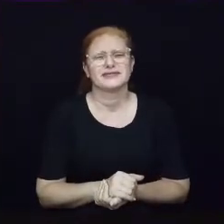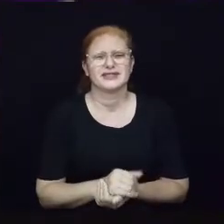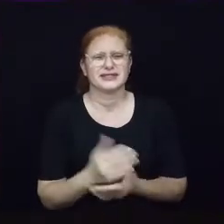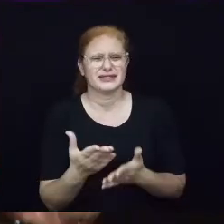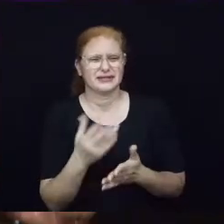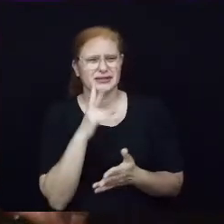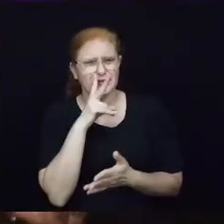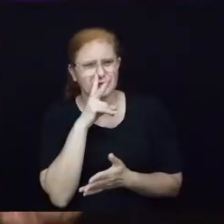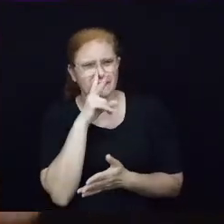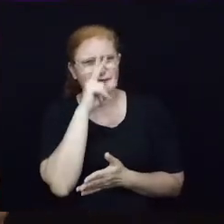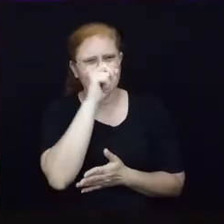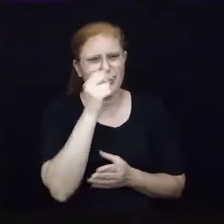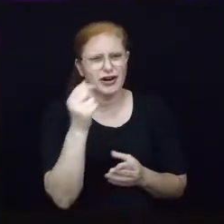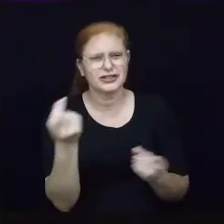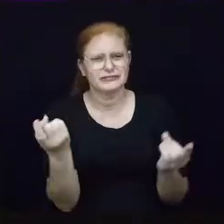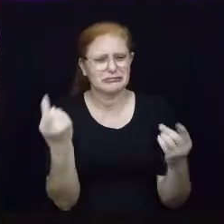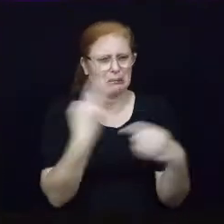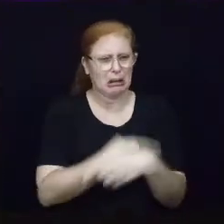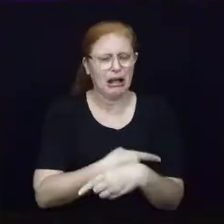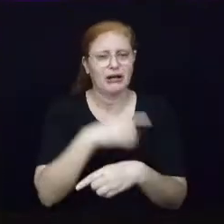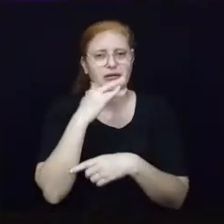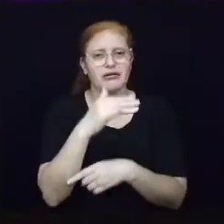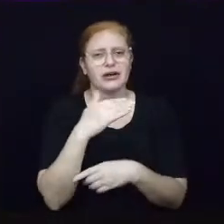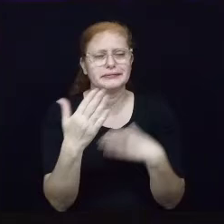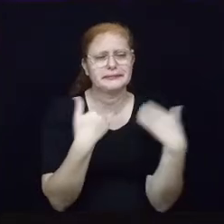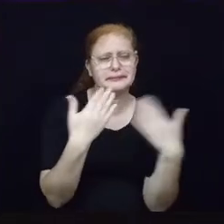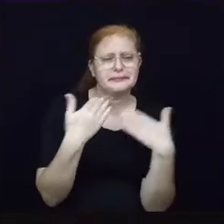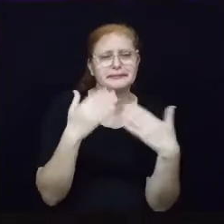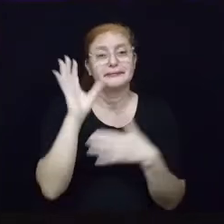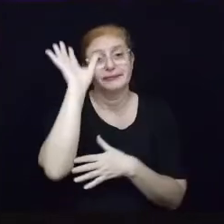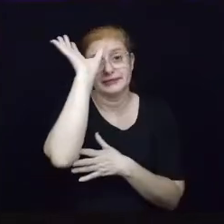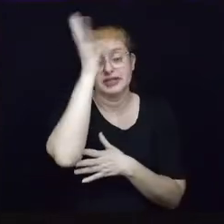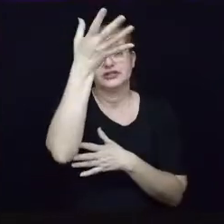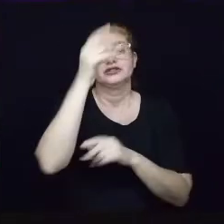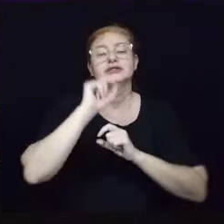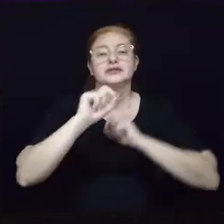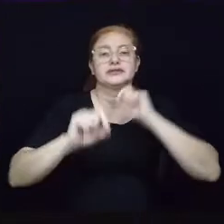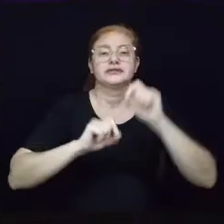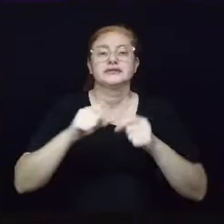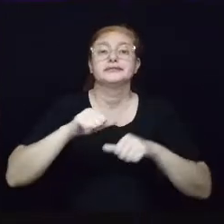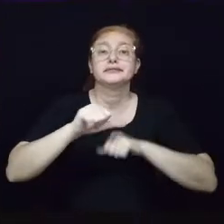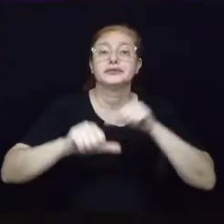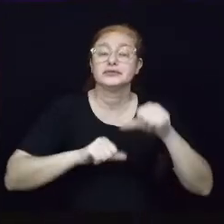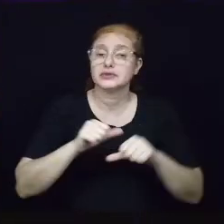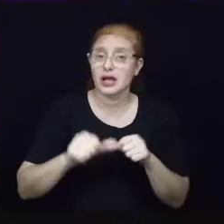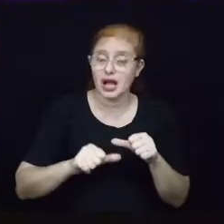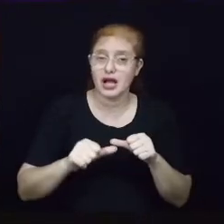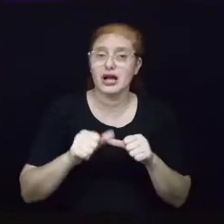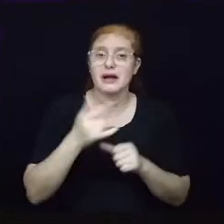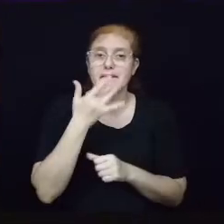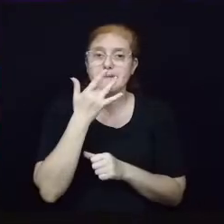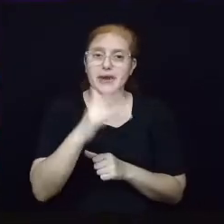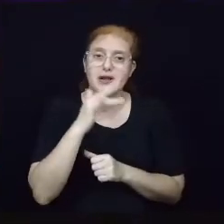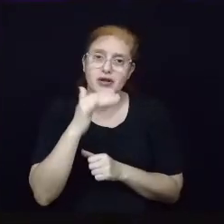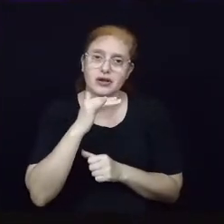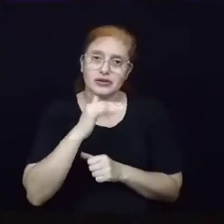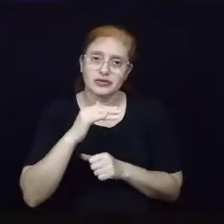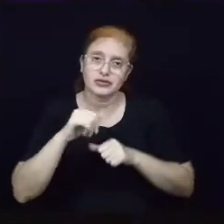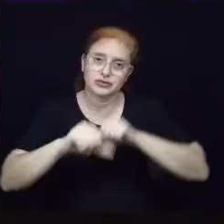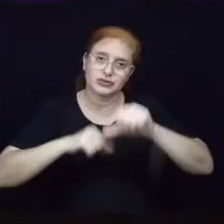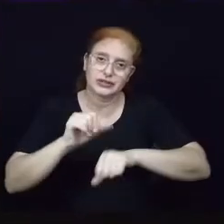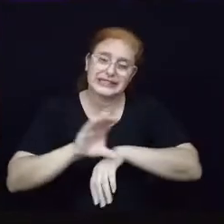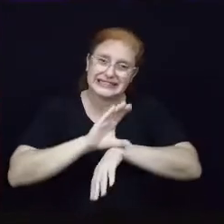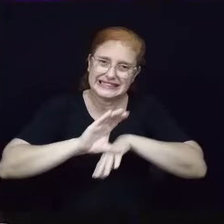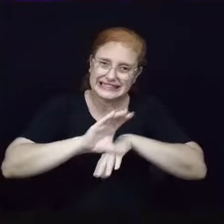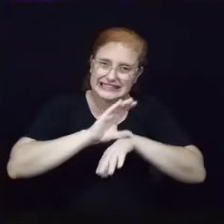contraste era muito forte, né? Então começamos a conversar e decidimos, então, mudar de branco para cinza. É